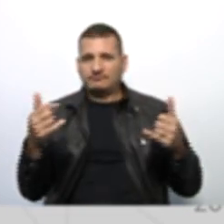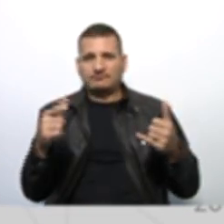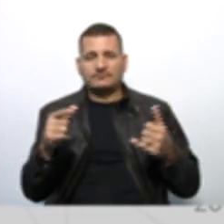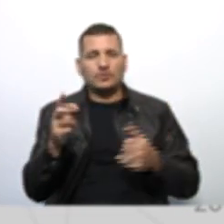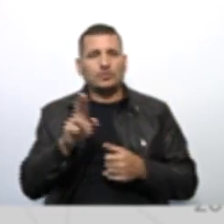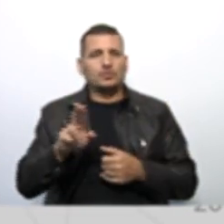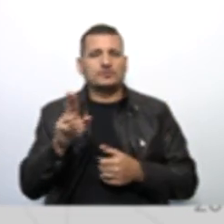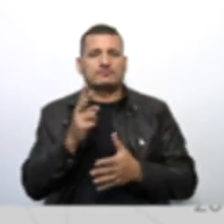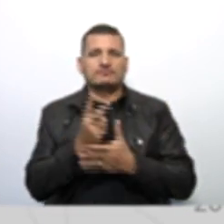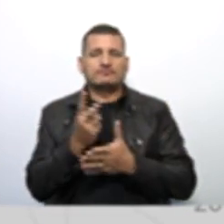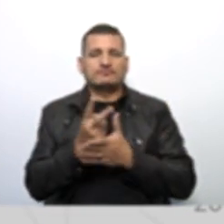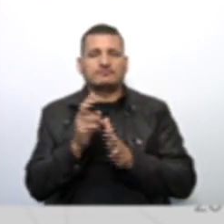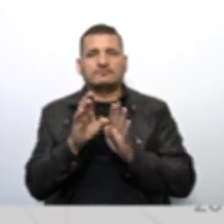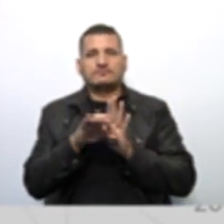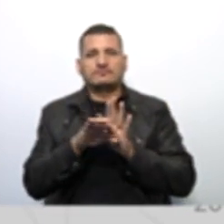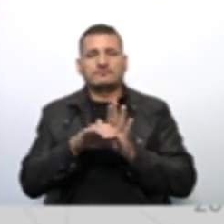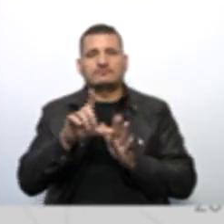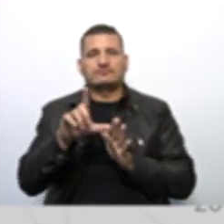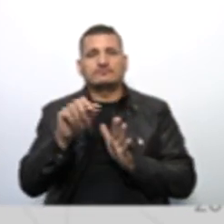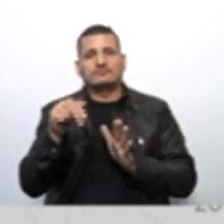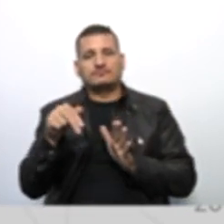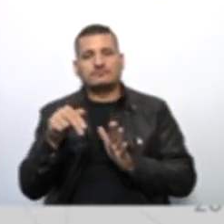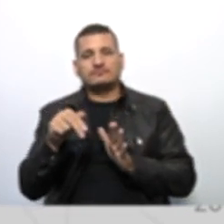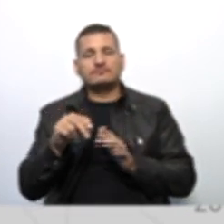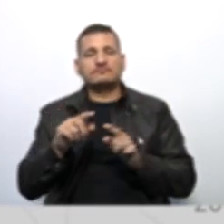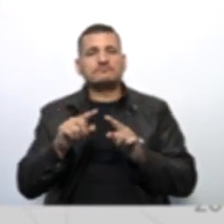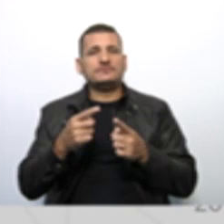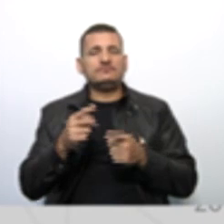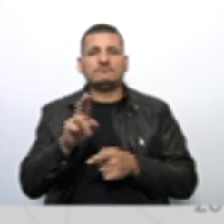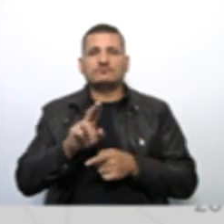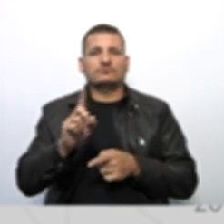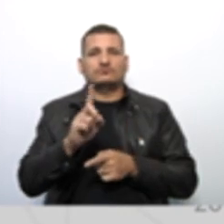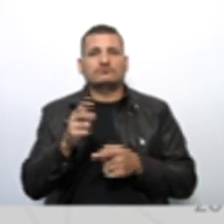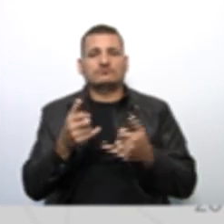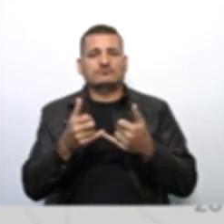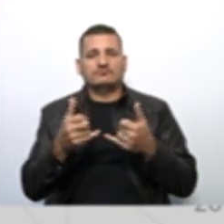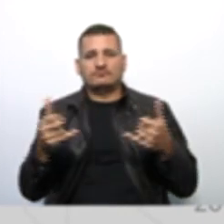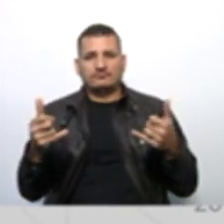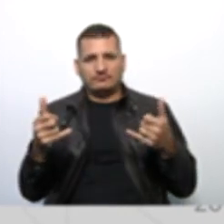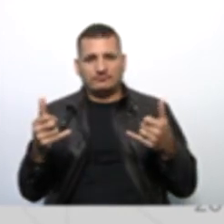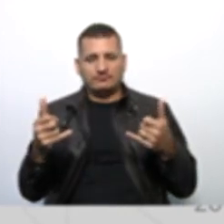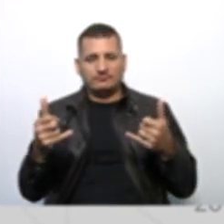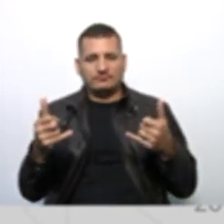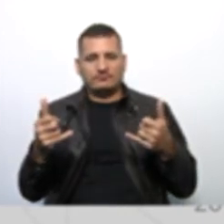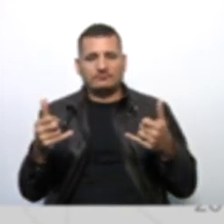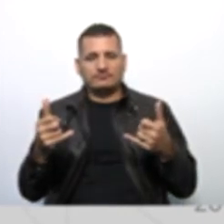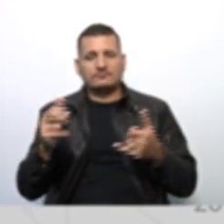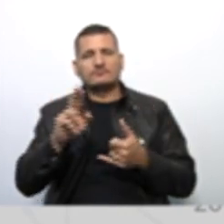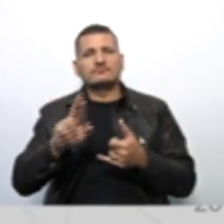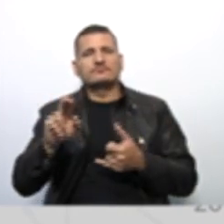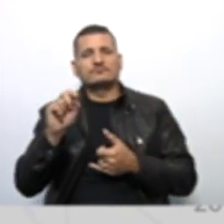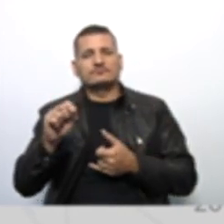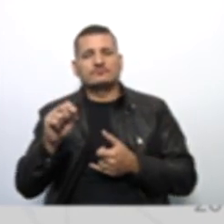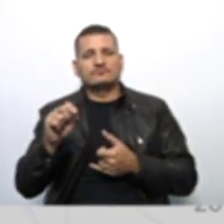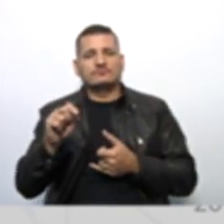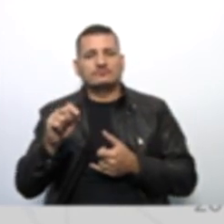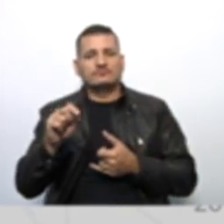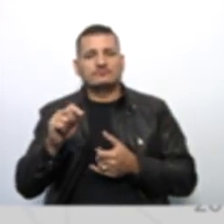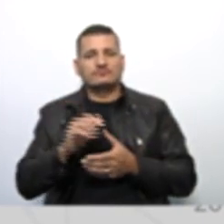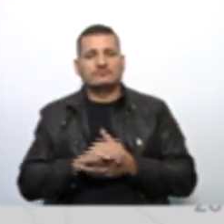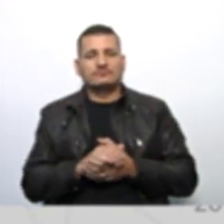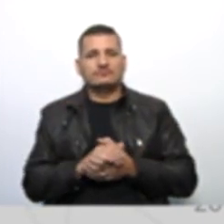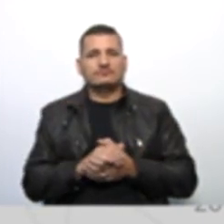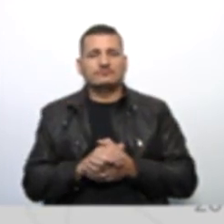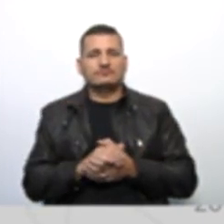mesmo conceito de LAN, porém não utiliza cabos, pessoal, para conexão. Utiliza o quê? Ondas